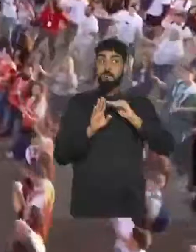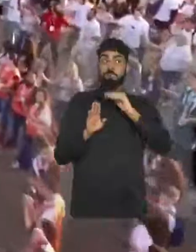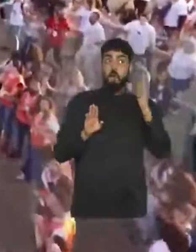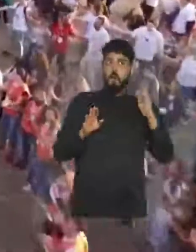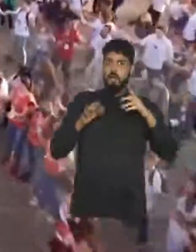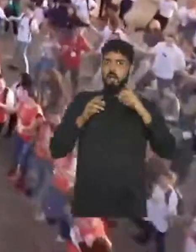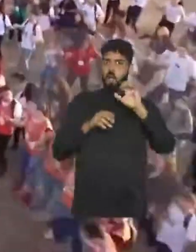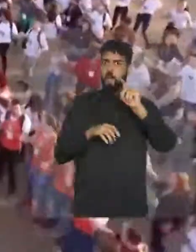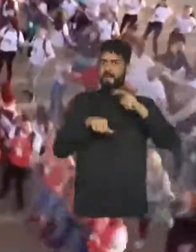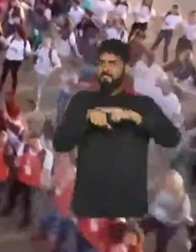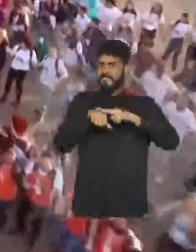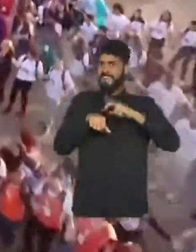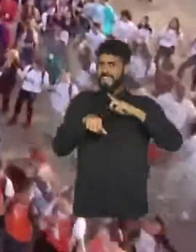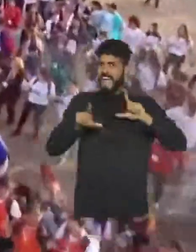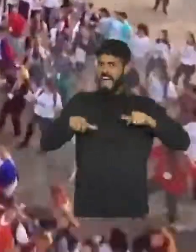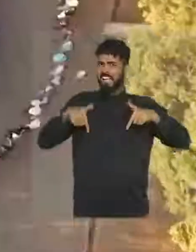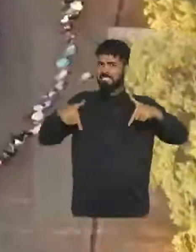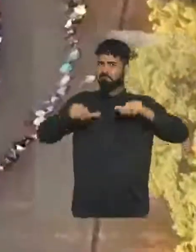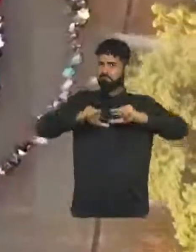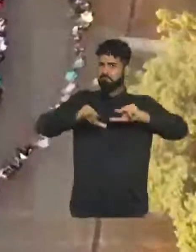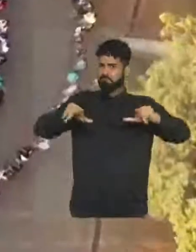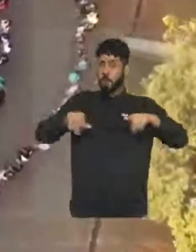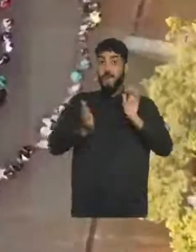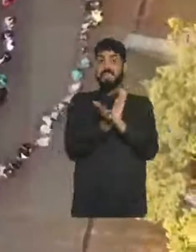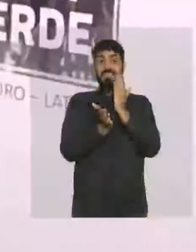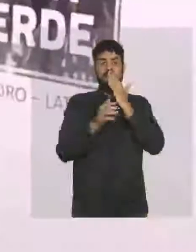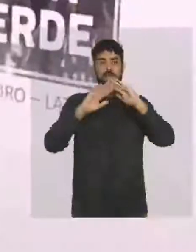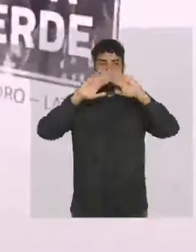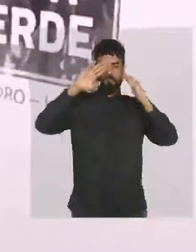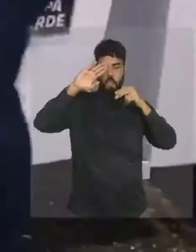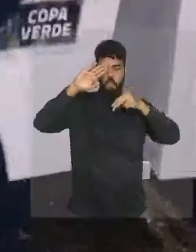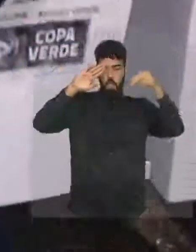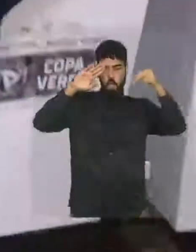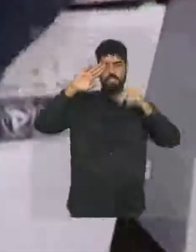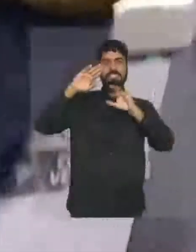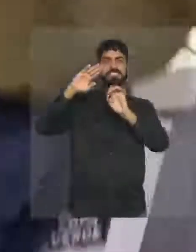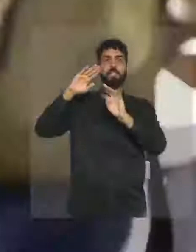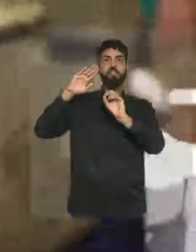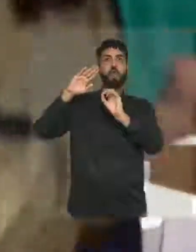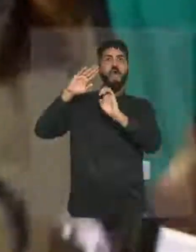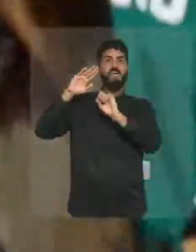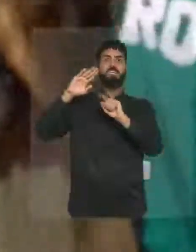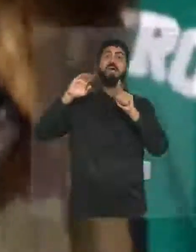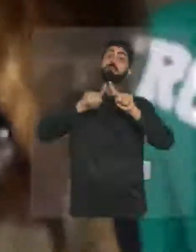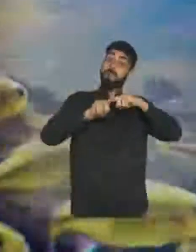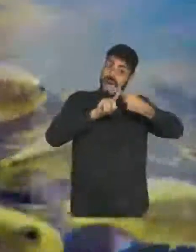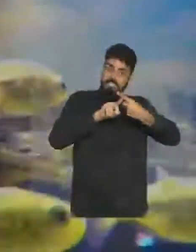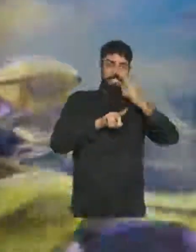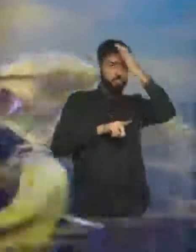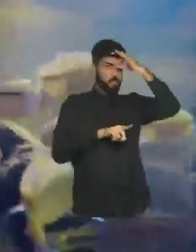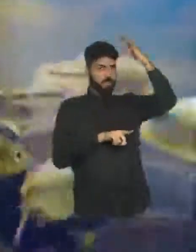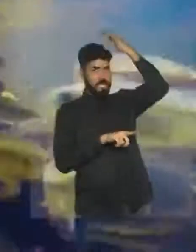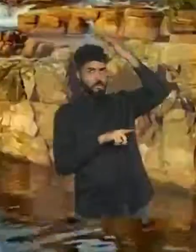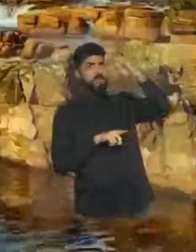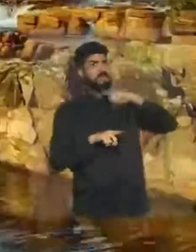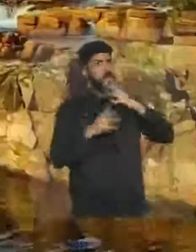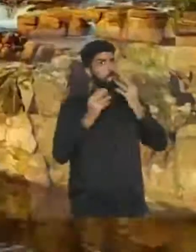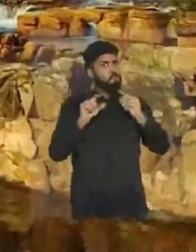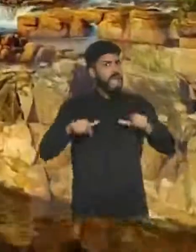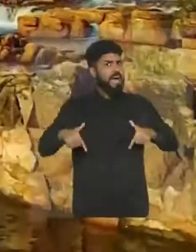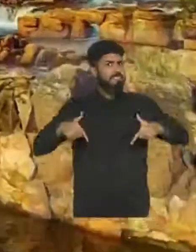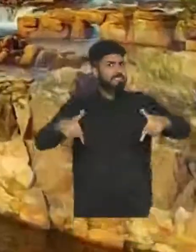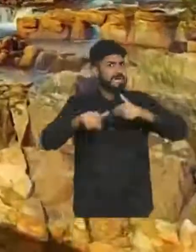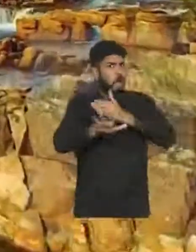A competição, que reúne equipes das regiões Norte e Centro-Oeste, mais o Espírito Santo, também marcou golaços. A Copa Verde abrange mais